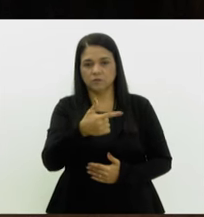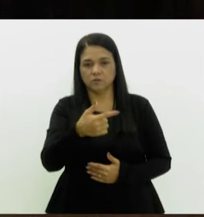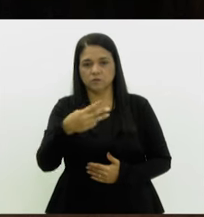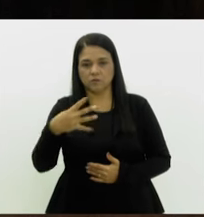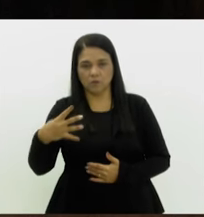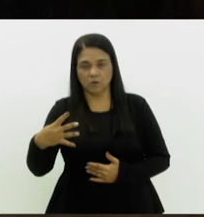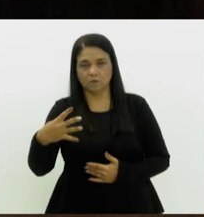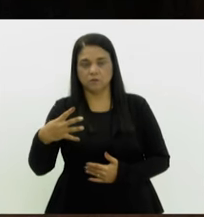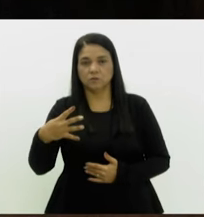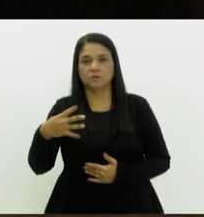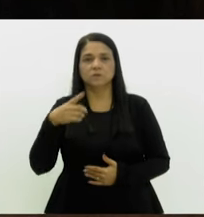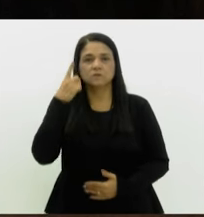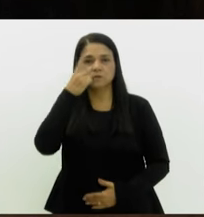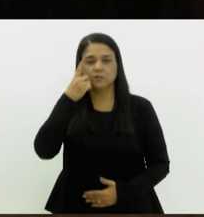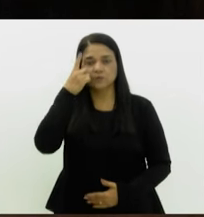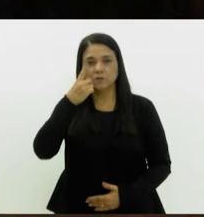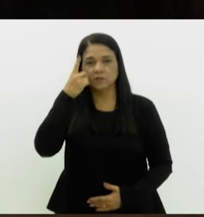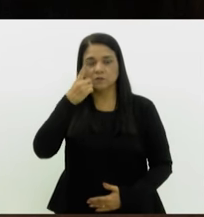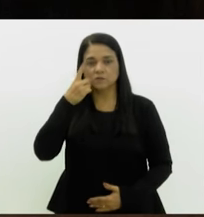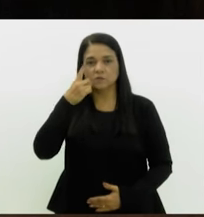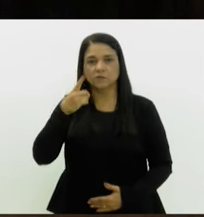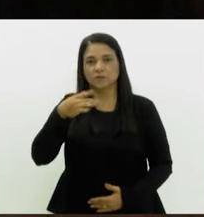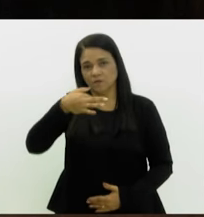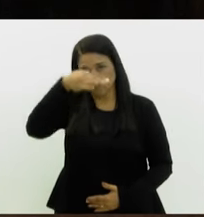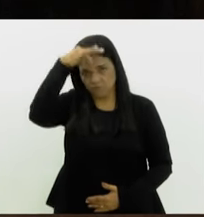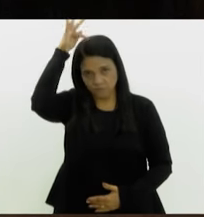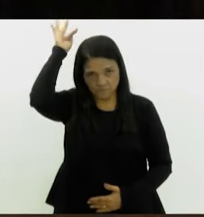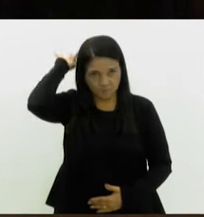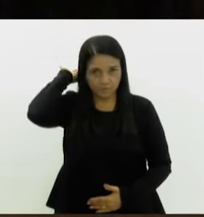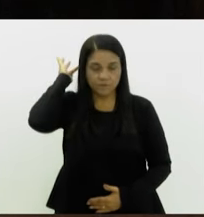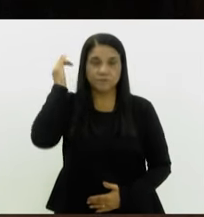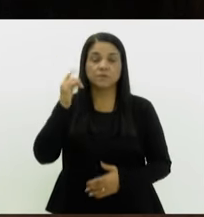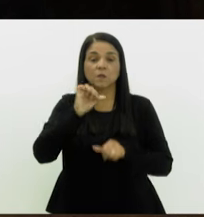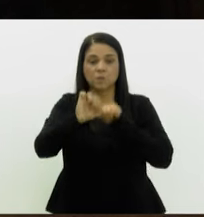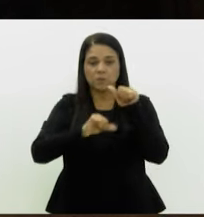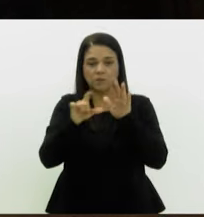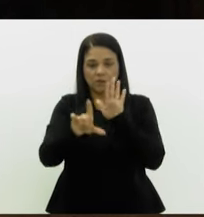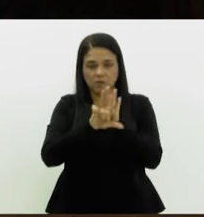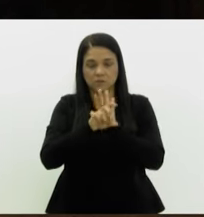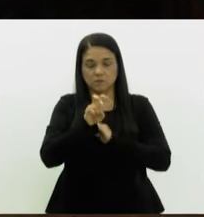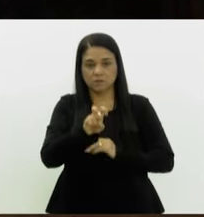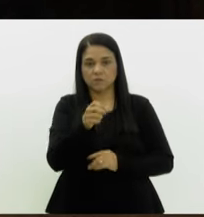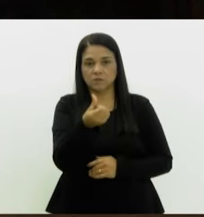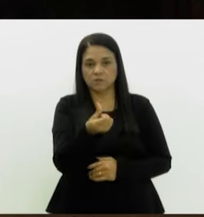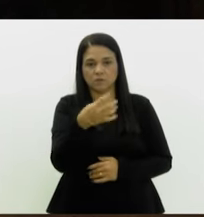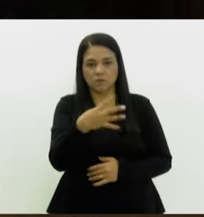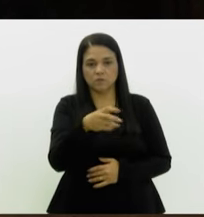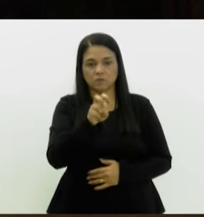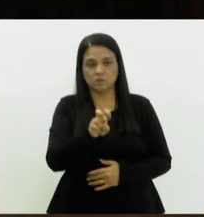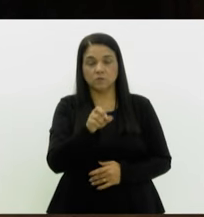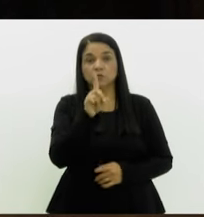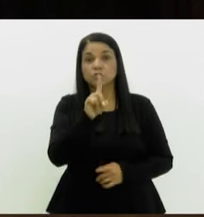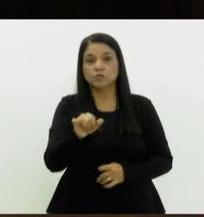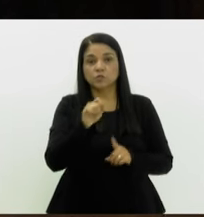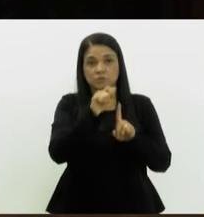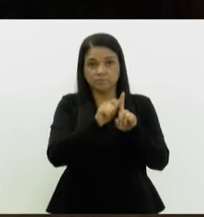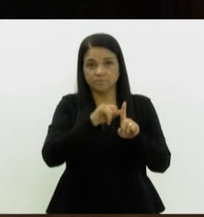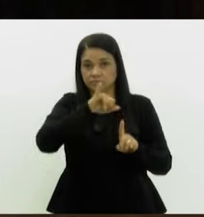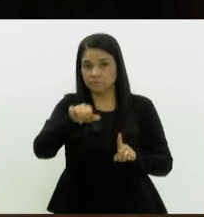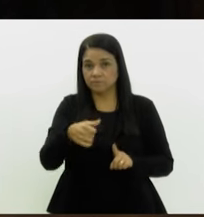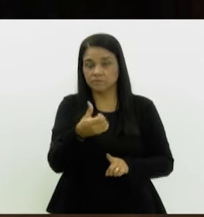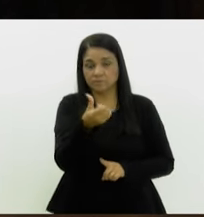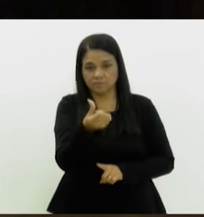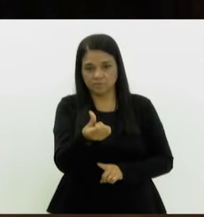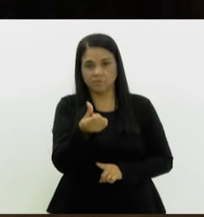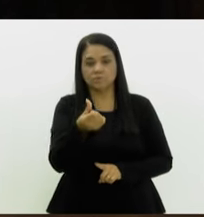3291/2024, de autoria do deputado Fred Pacheco, que altera a lei 5.645 de 2010 para